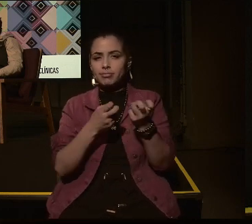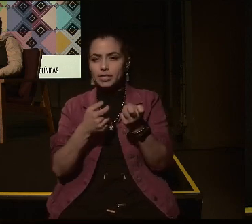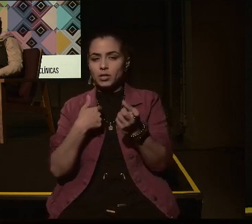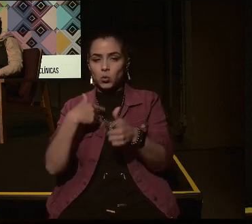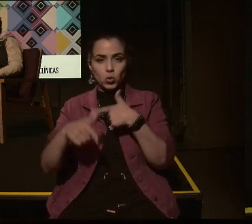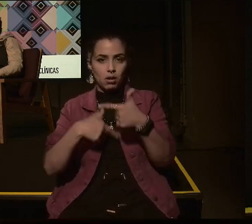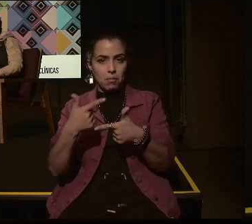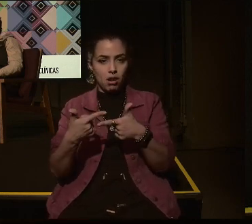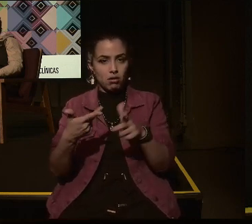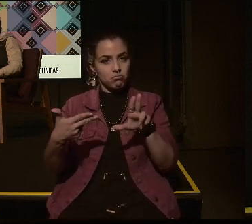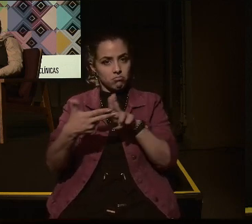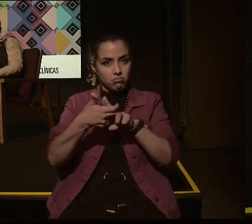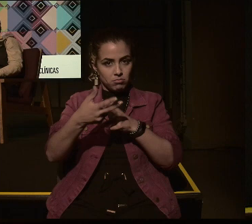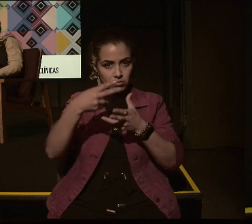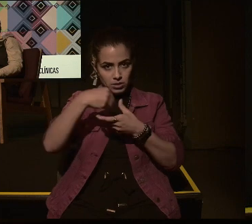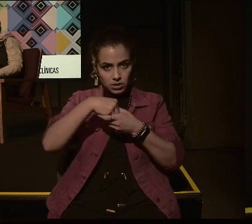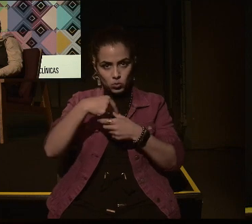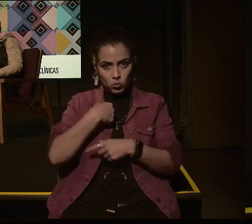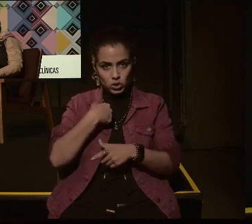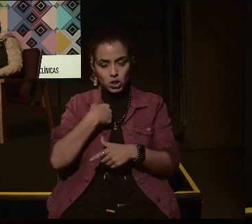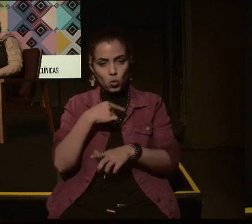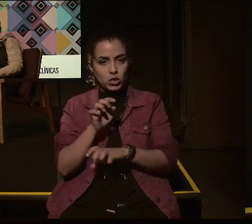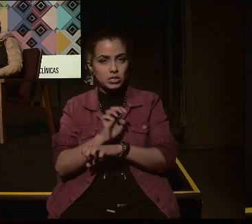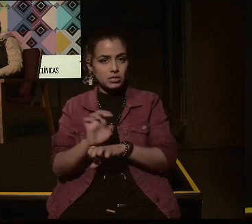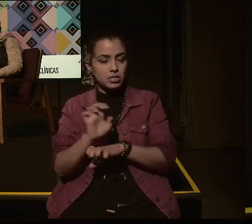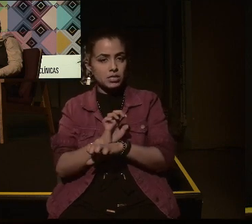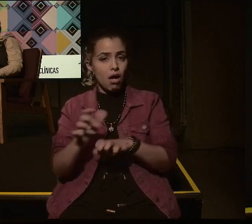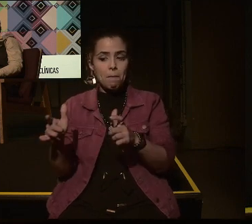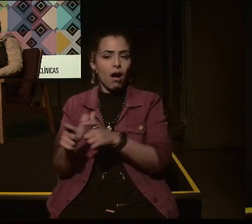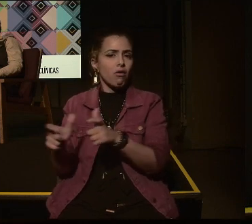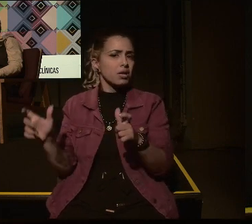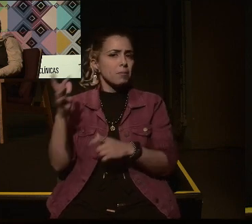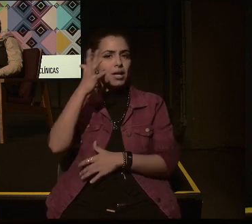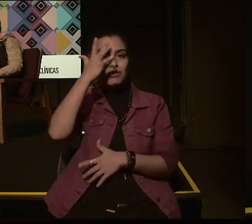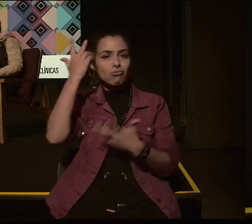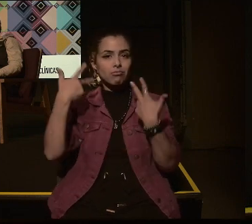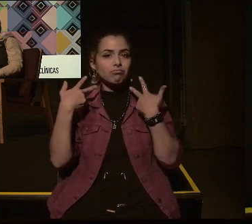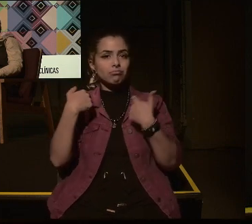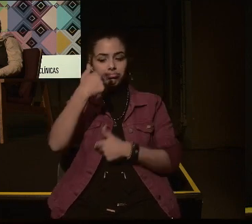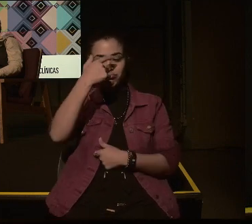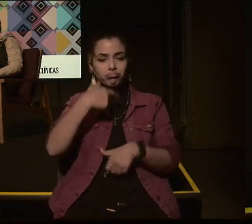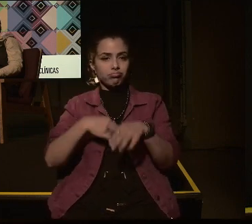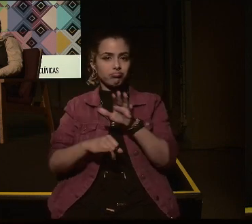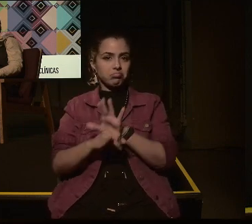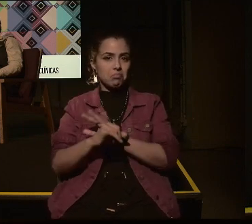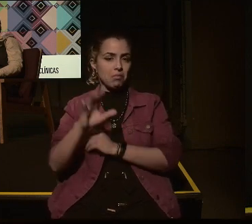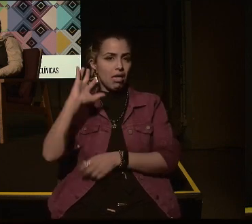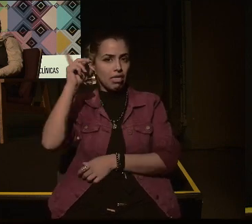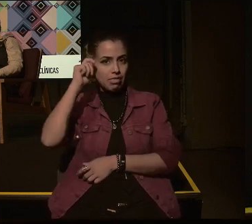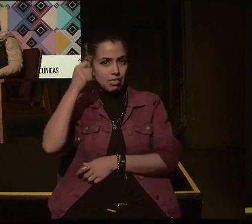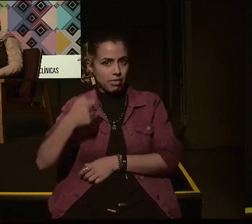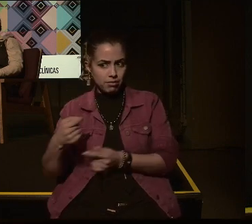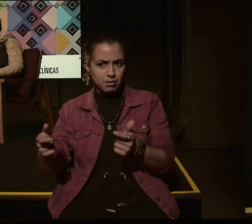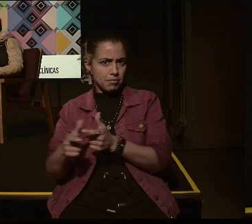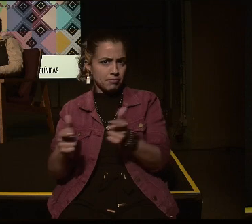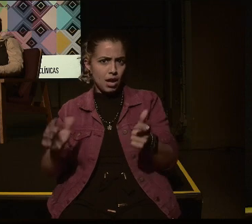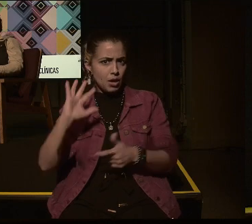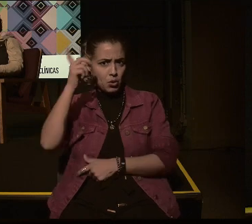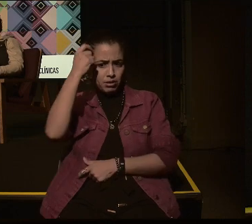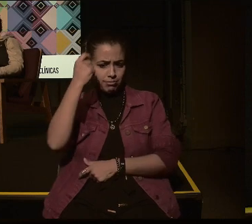estagiário é que a população não se reconhece como preta, né? E é uma população majoritariamente